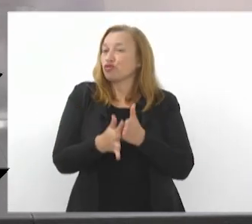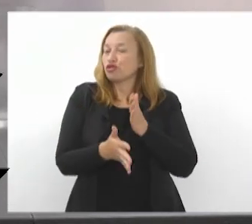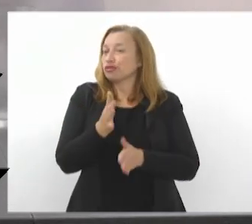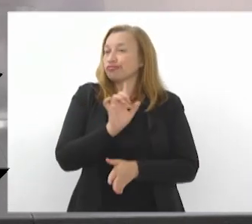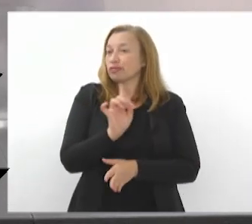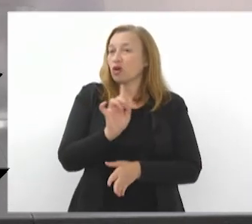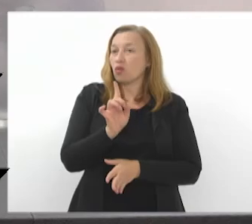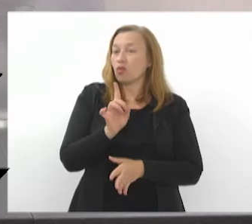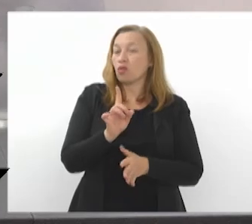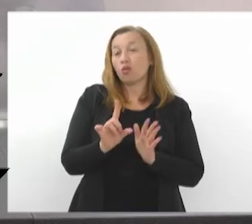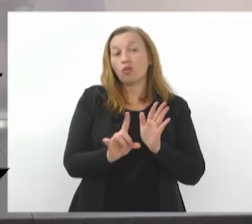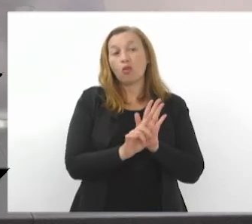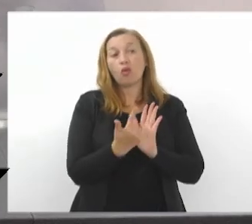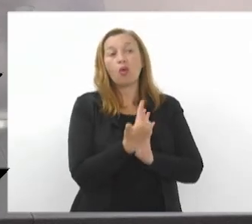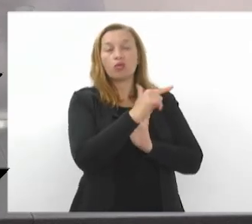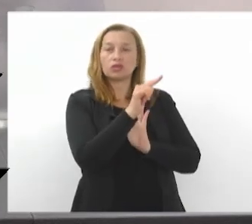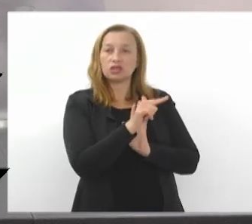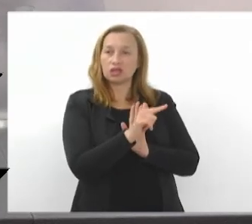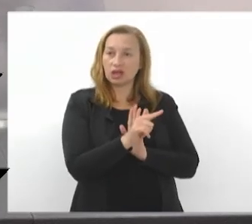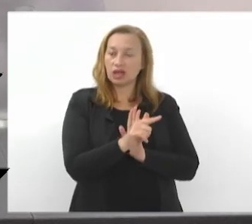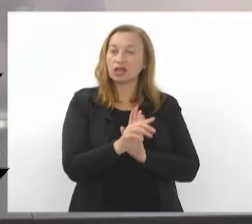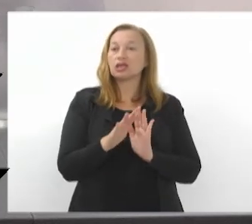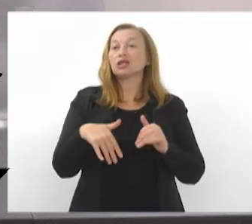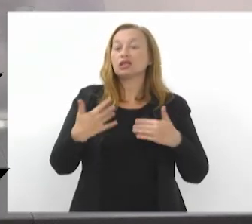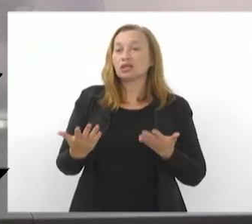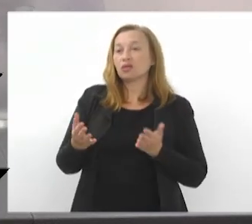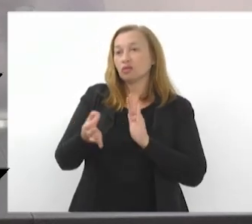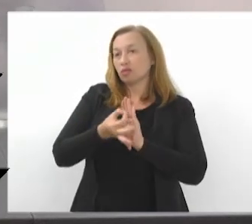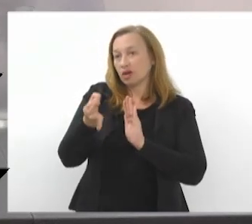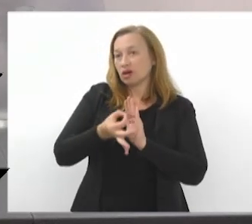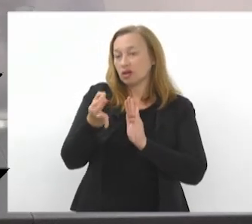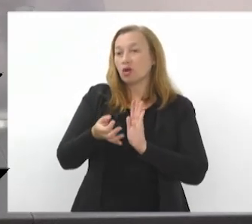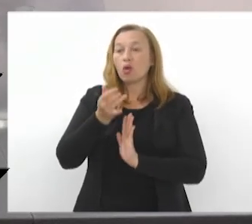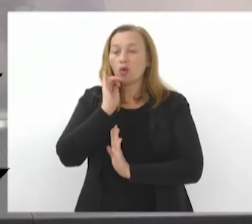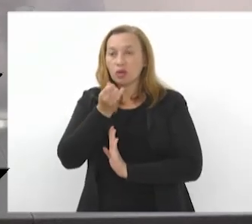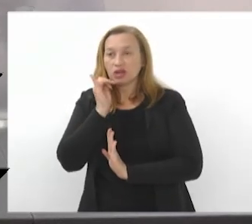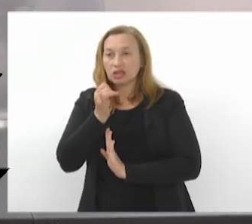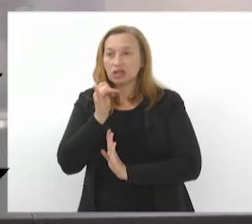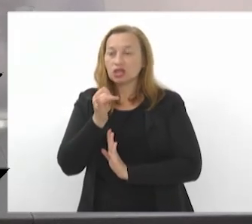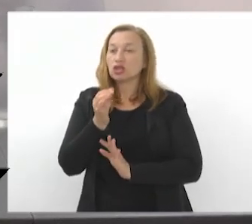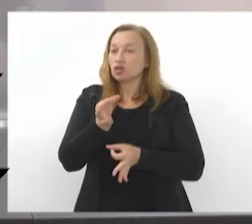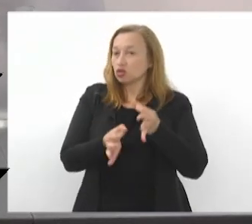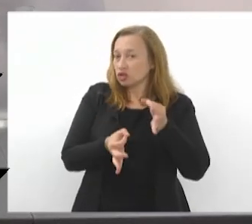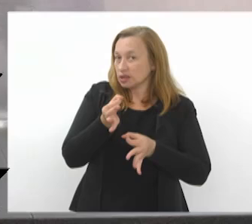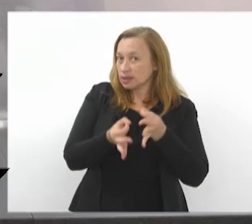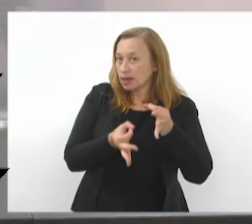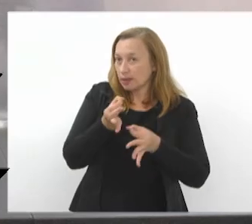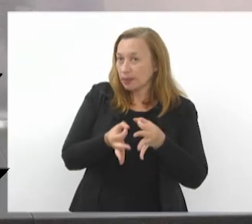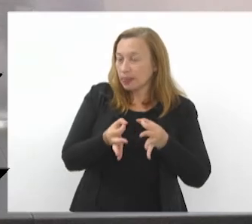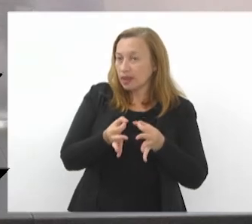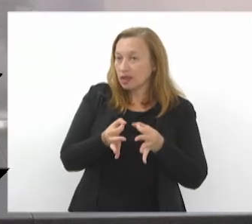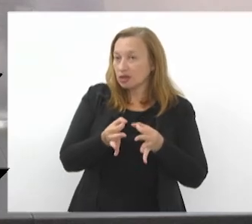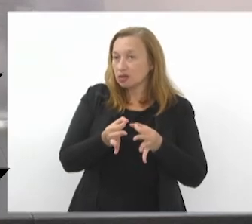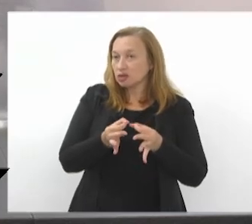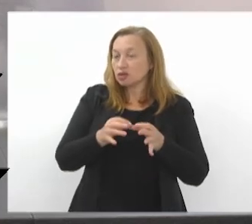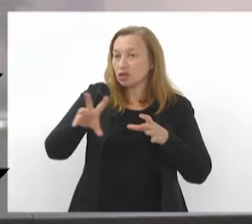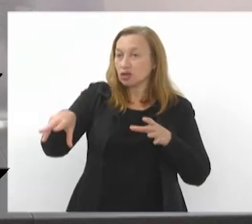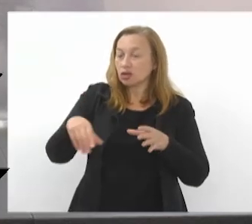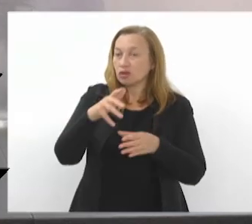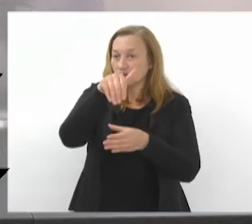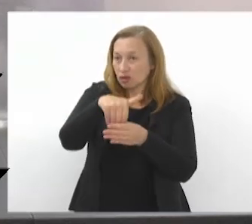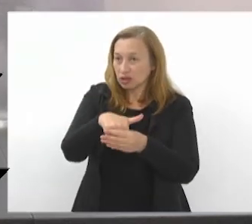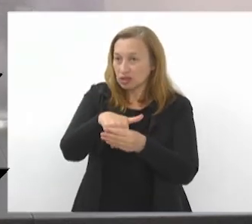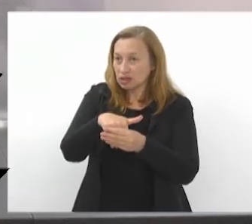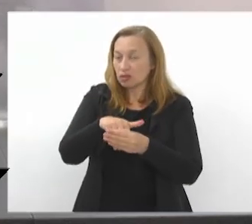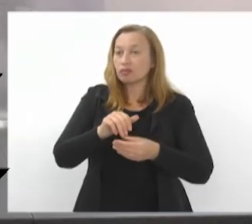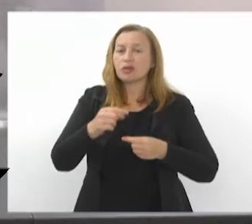Então, eu vou colocar o parecer como relator pela juridicidade e colocar em votação.